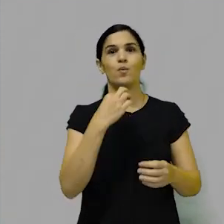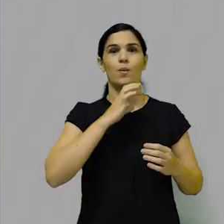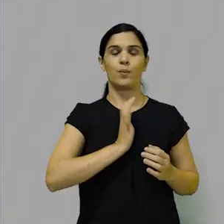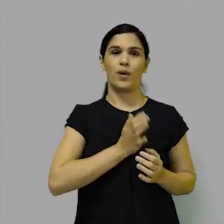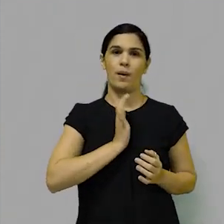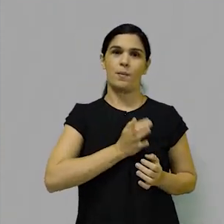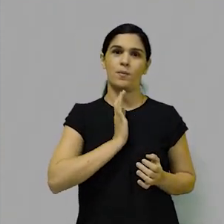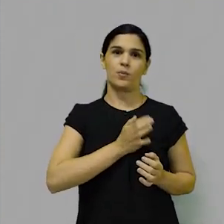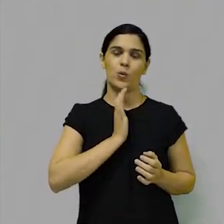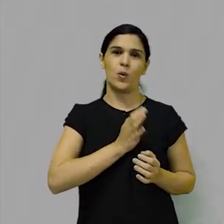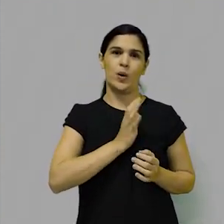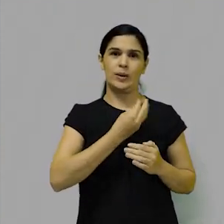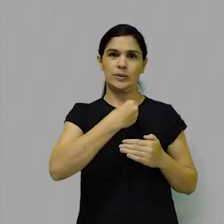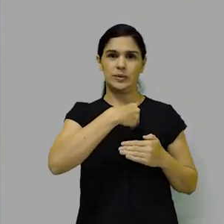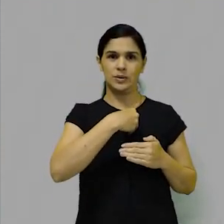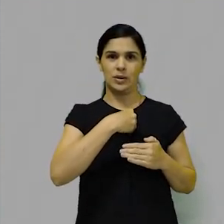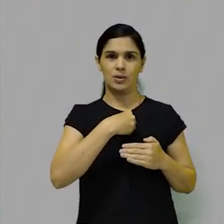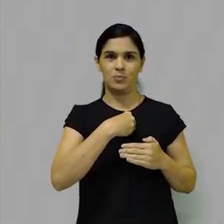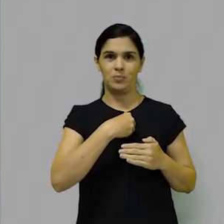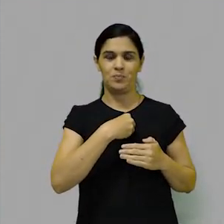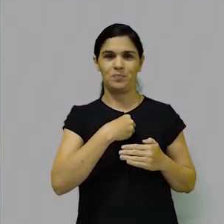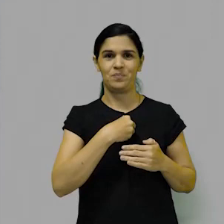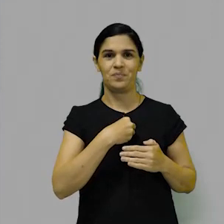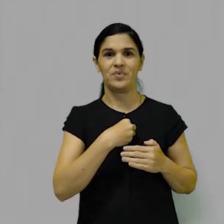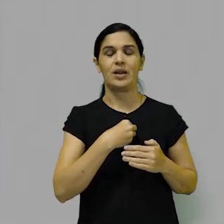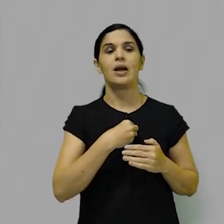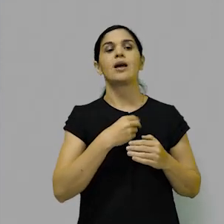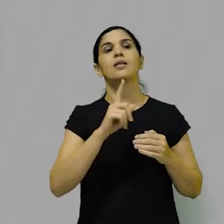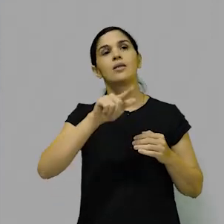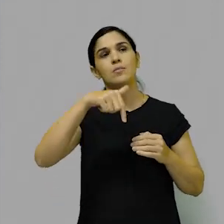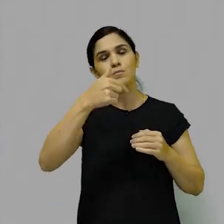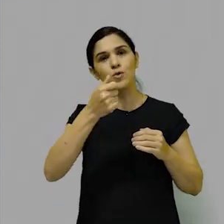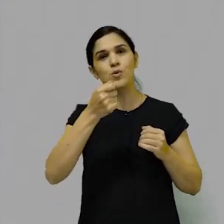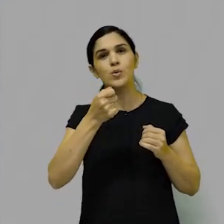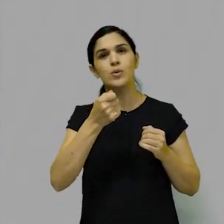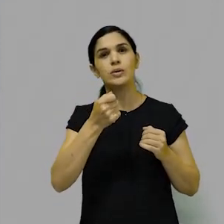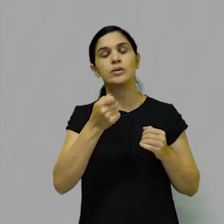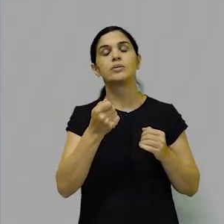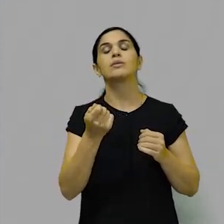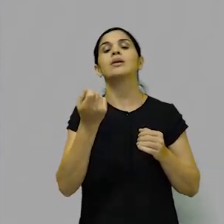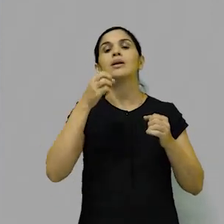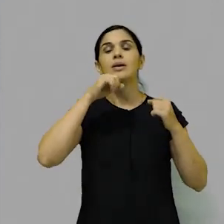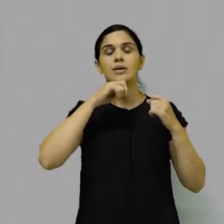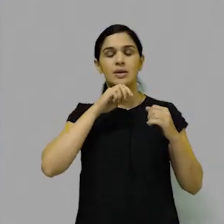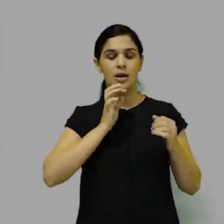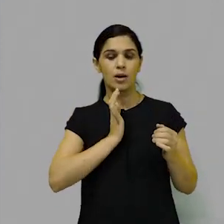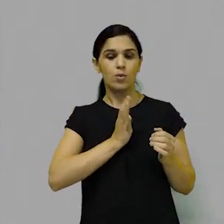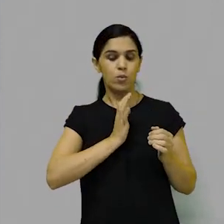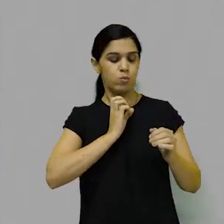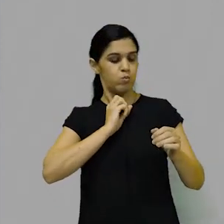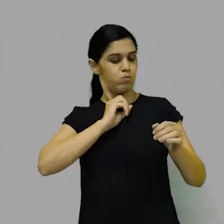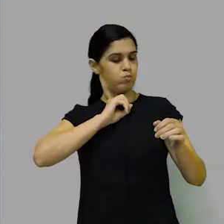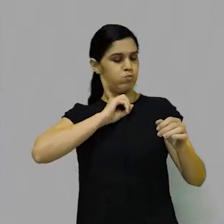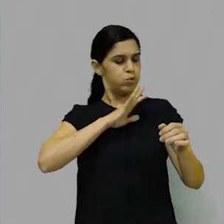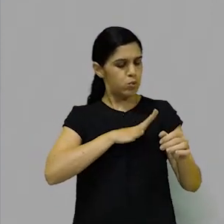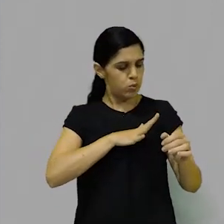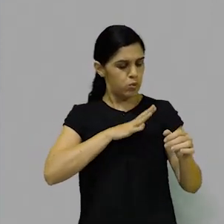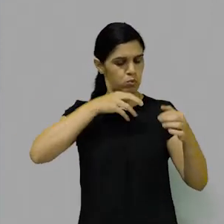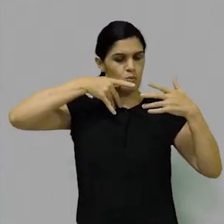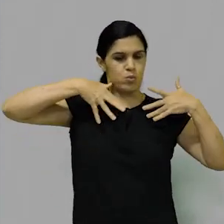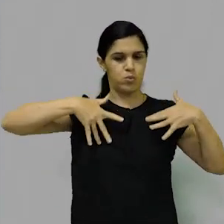e através da artéria aórtica esse sangue era distribuído por todo o corpo. Qual a função desse